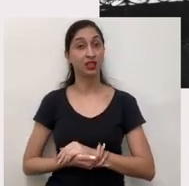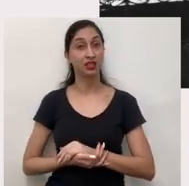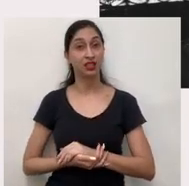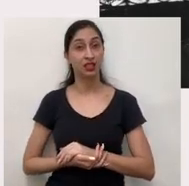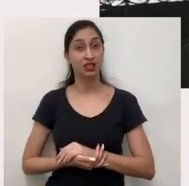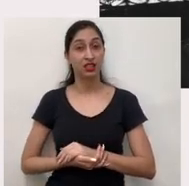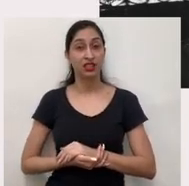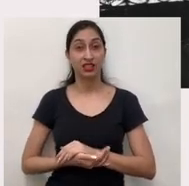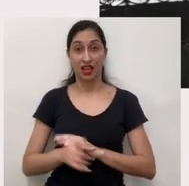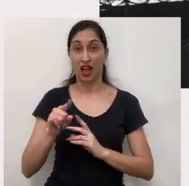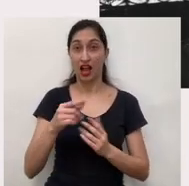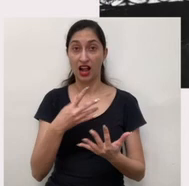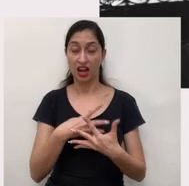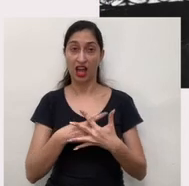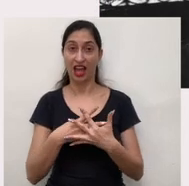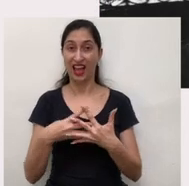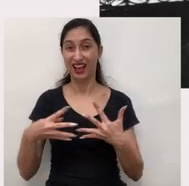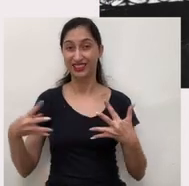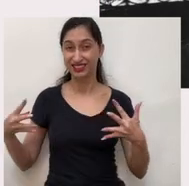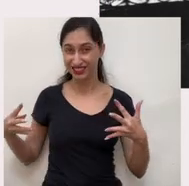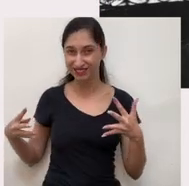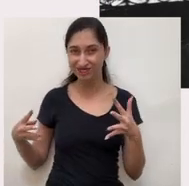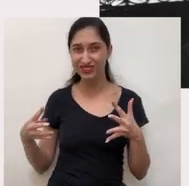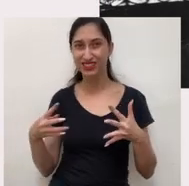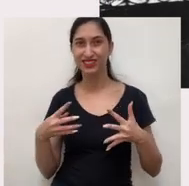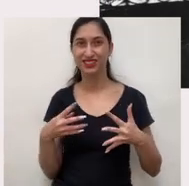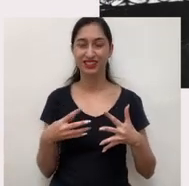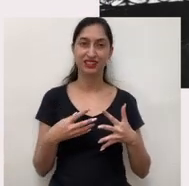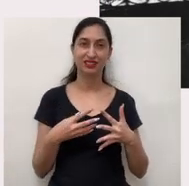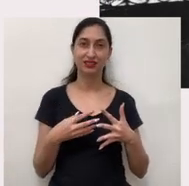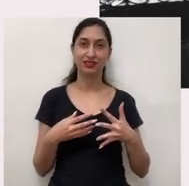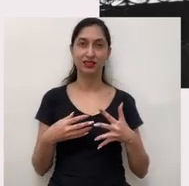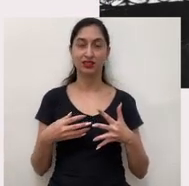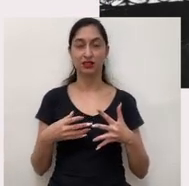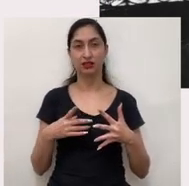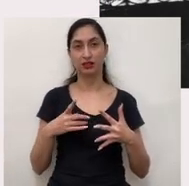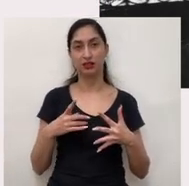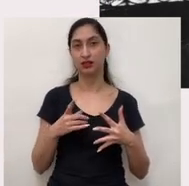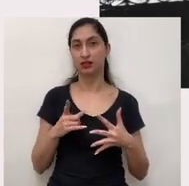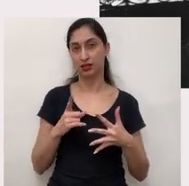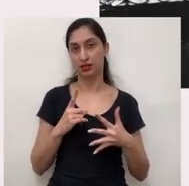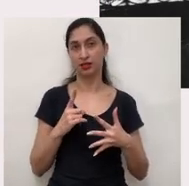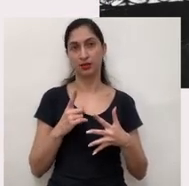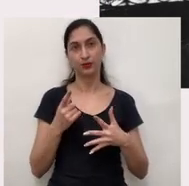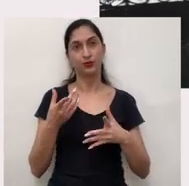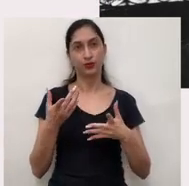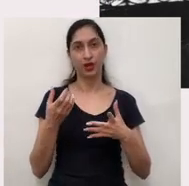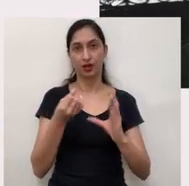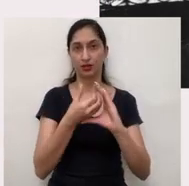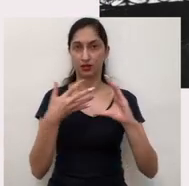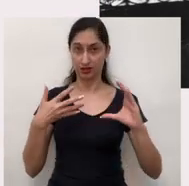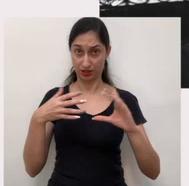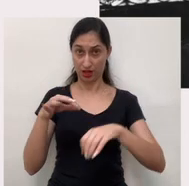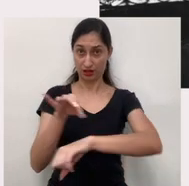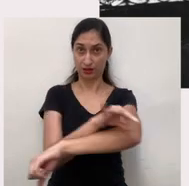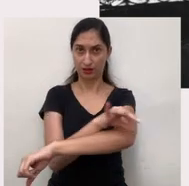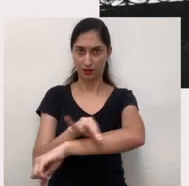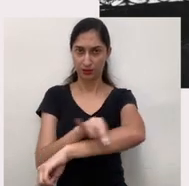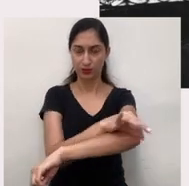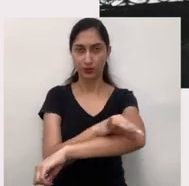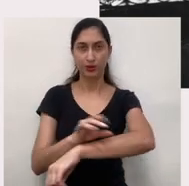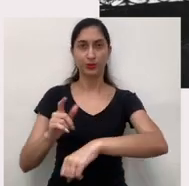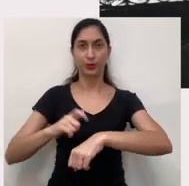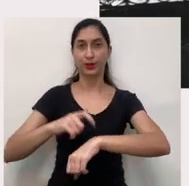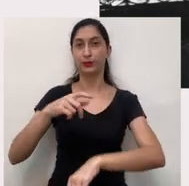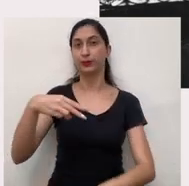da decretação da morte, né, de um elemento arquitetônico a partir do modernismo,